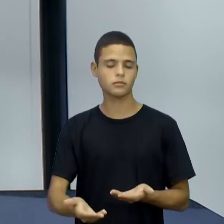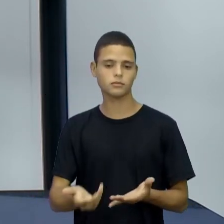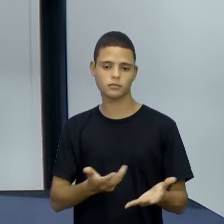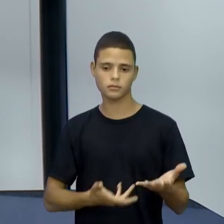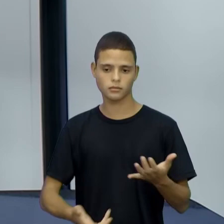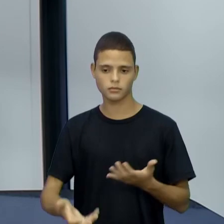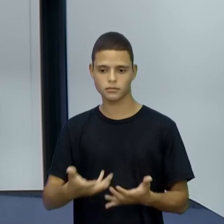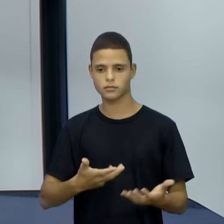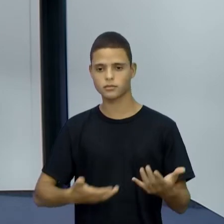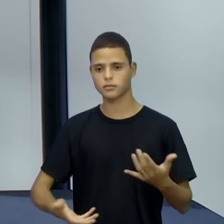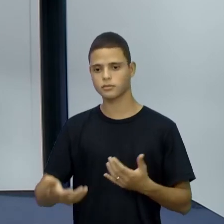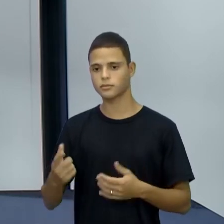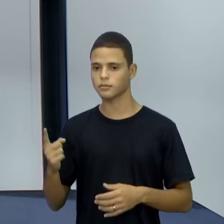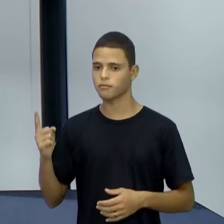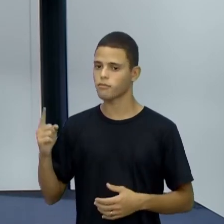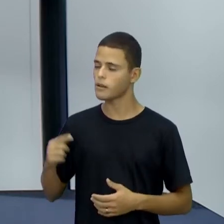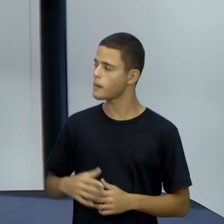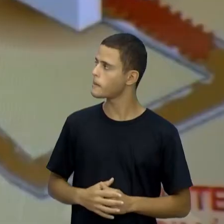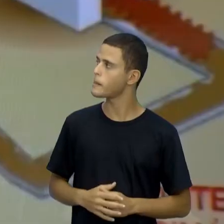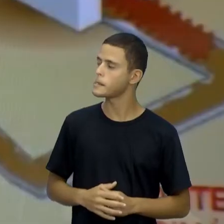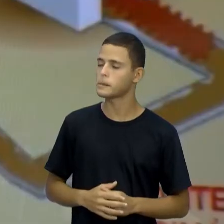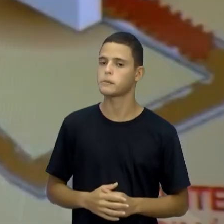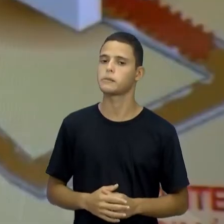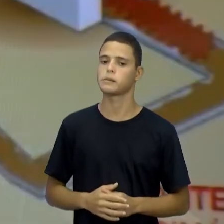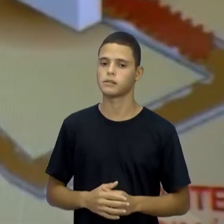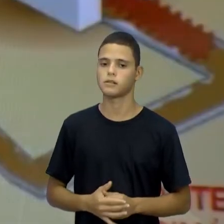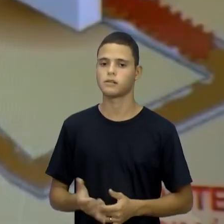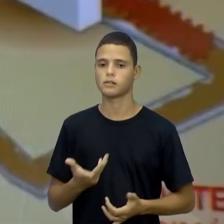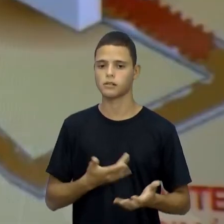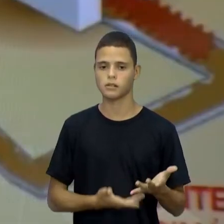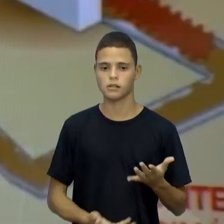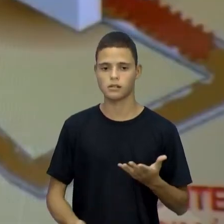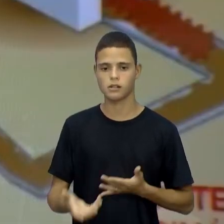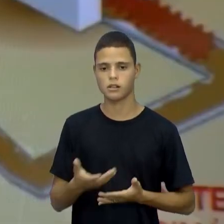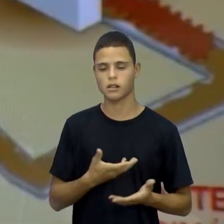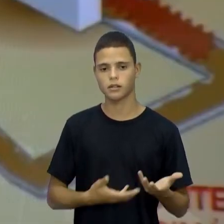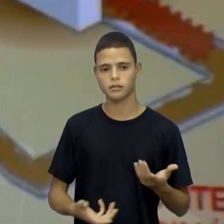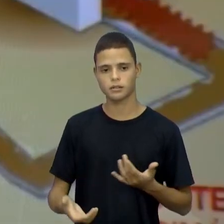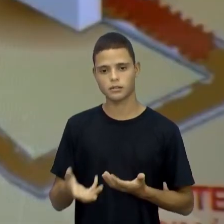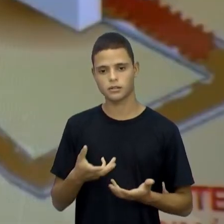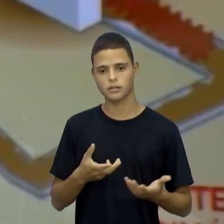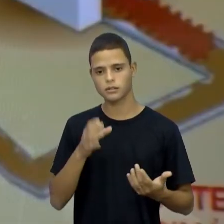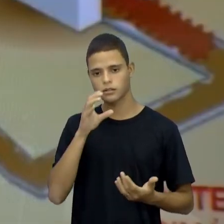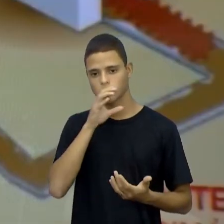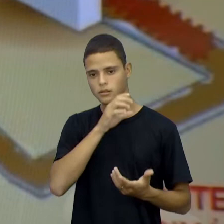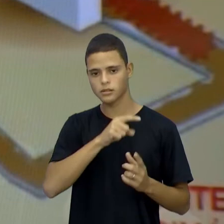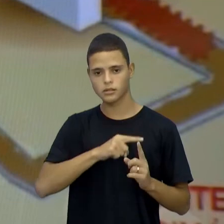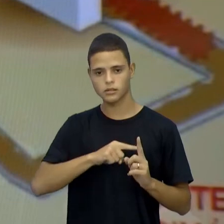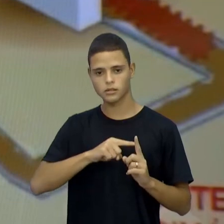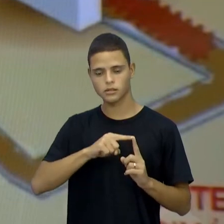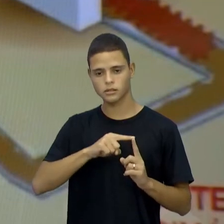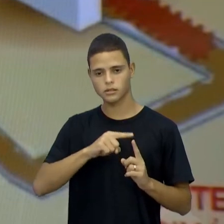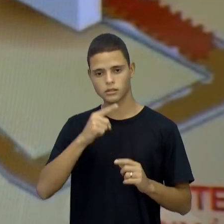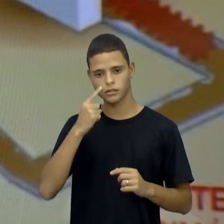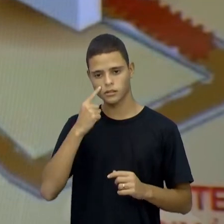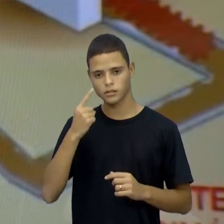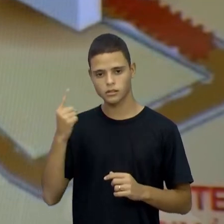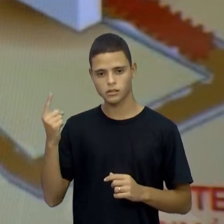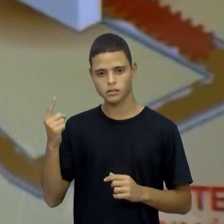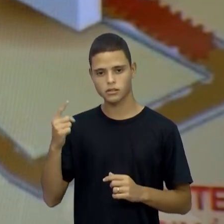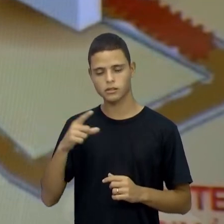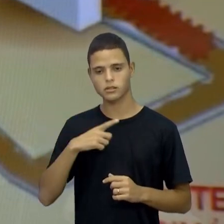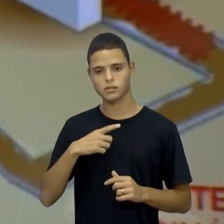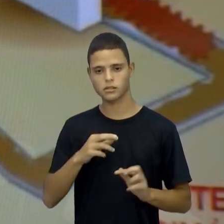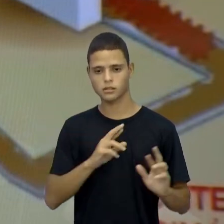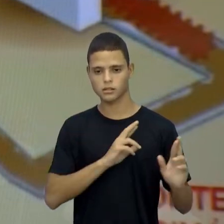tudo mais, tá certo? E aí ela faz a combustão, né? Gera calor. Veja que a caldeira aqui, que está representado por